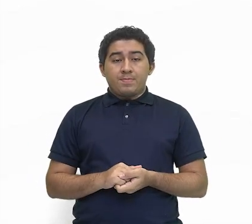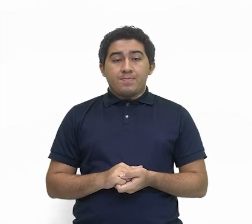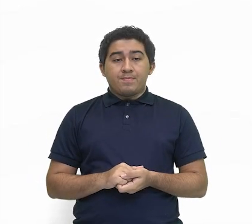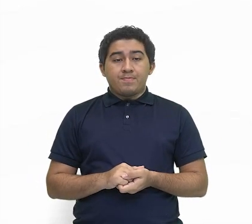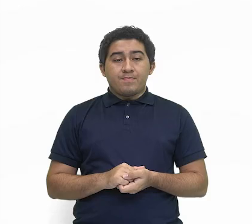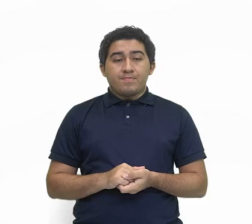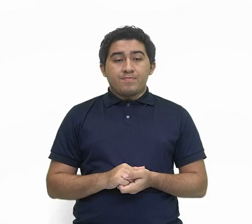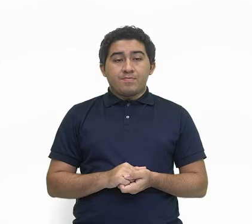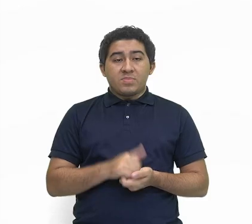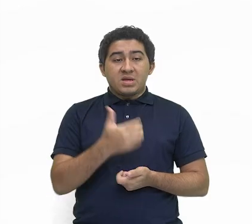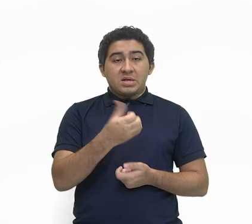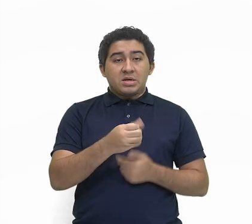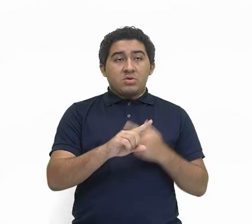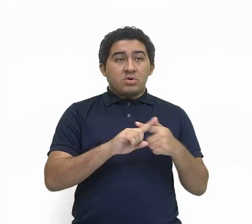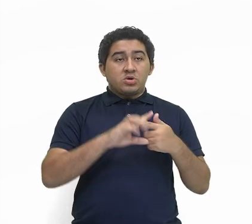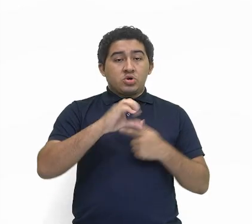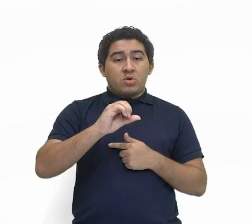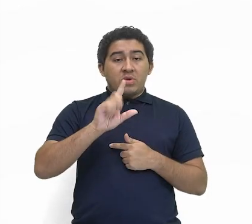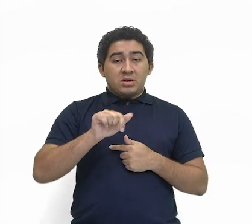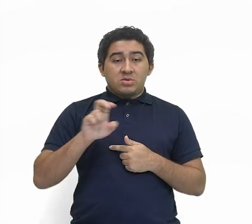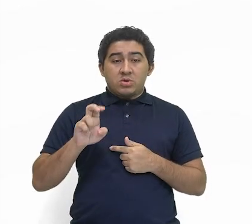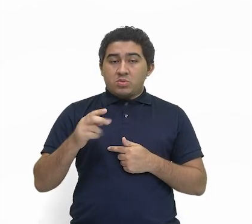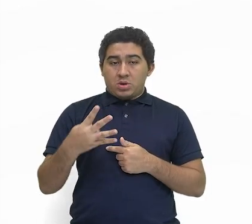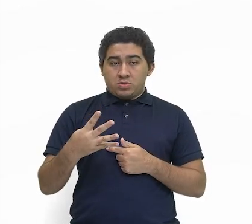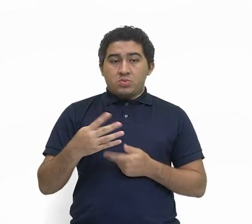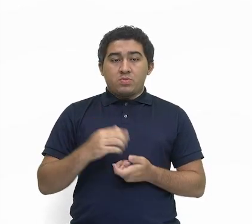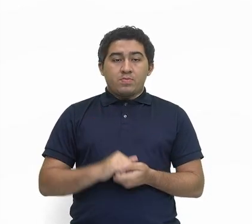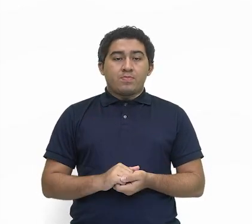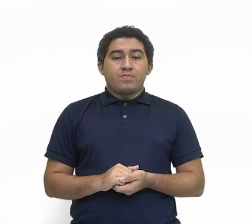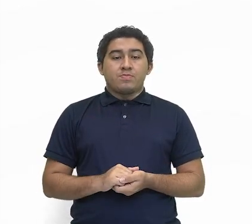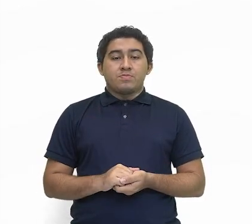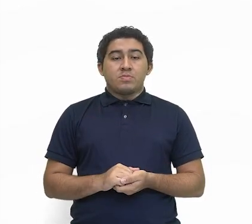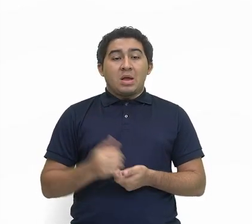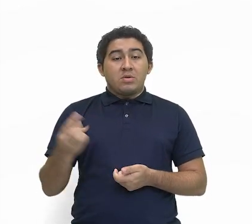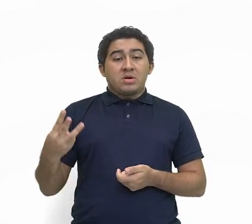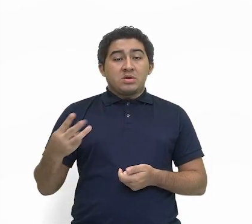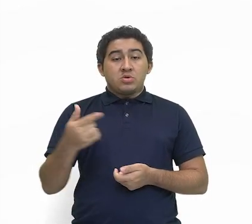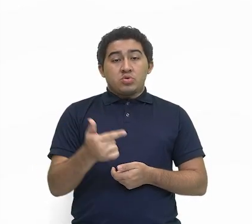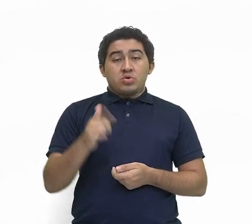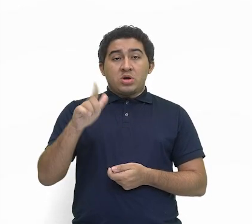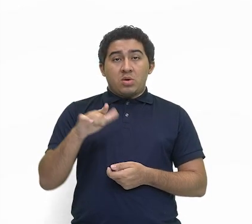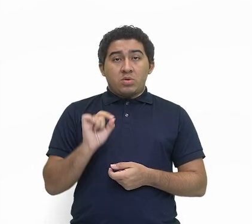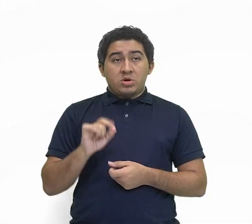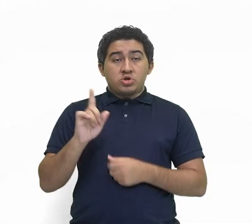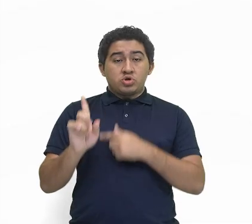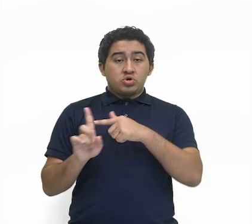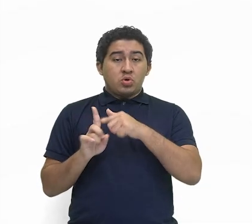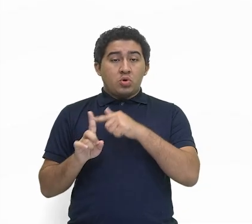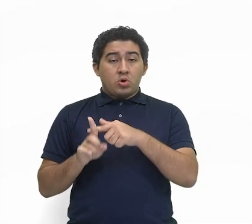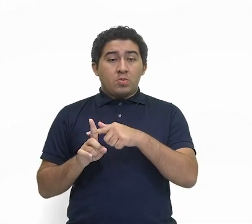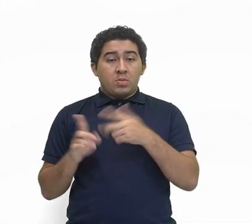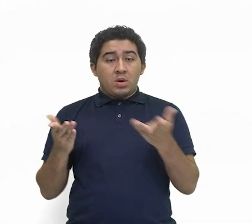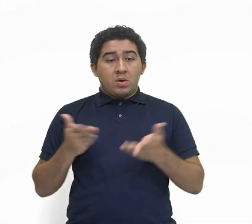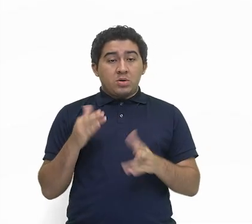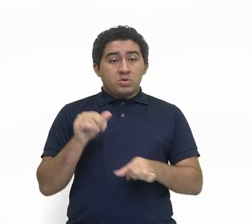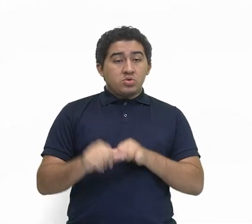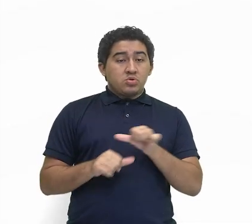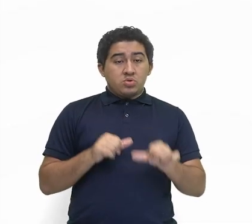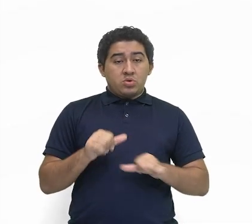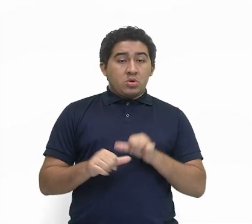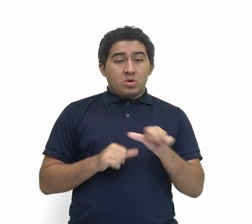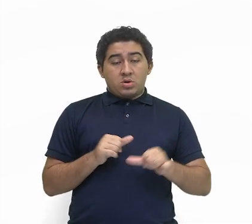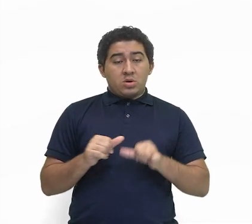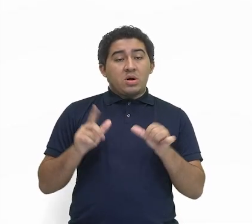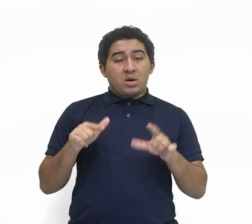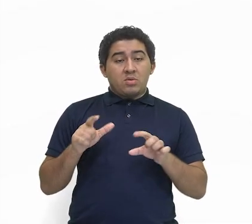Então, aqui, ó, 6 vezes 9 é 54. E o 32 veio de lá somando o que estava no primeiro membro.